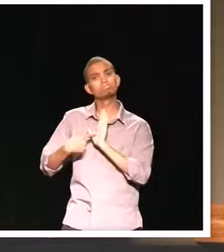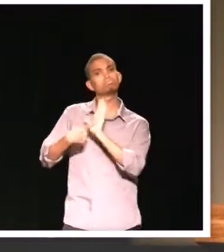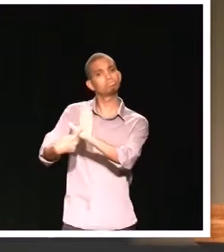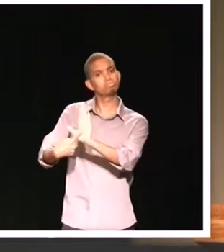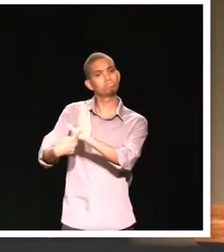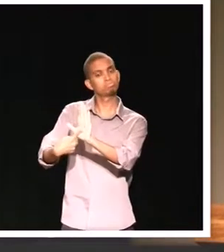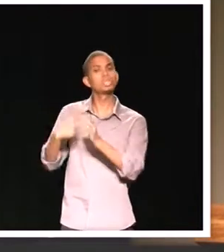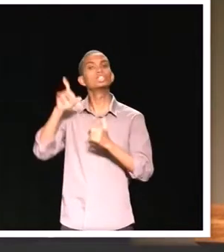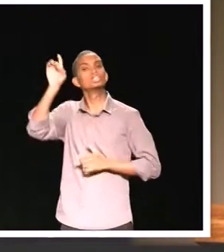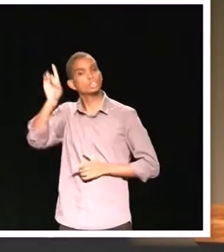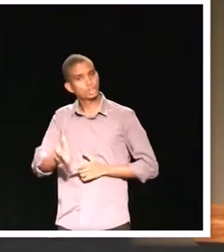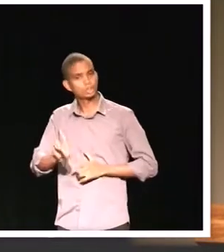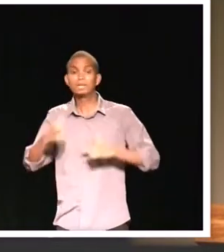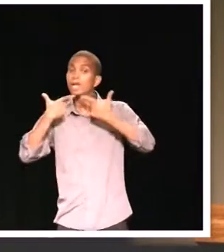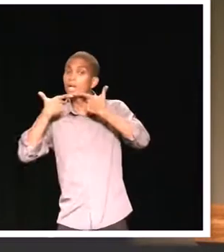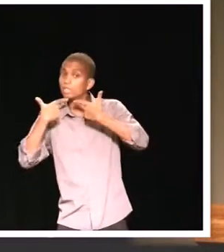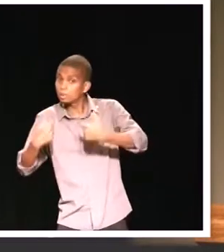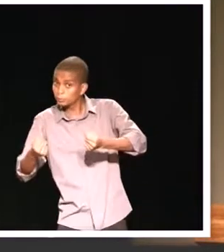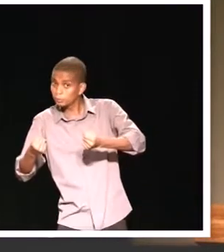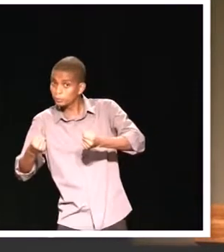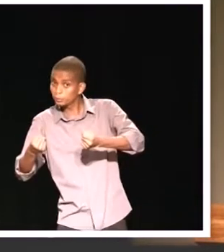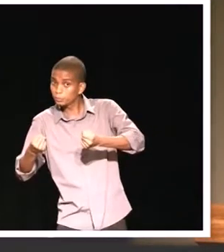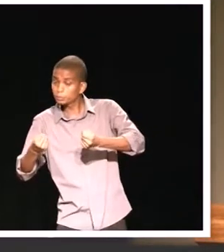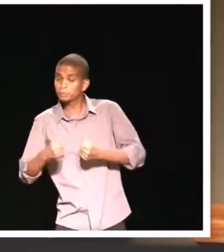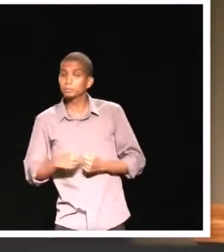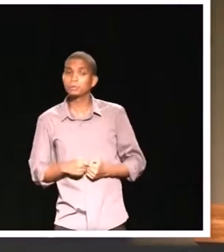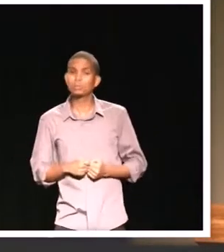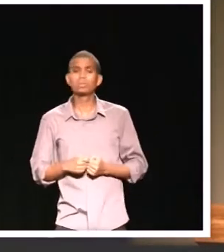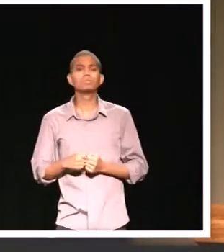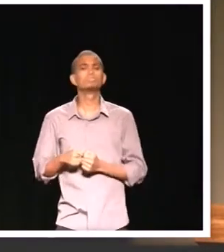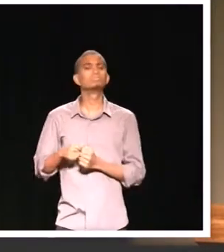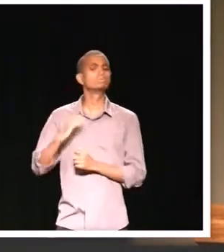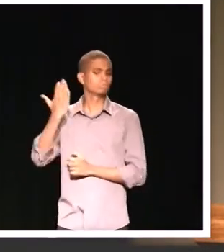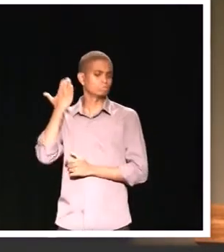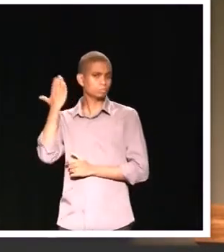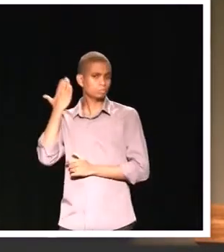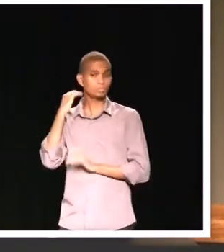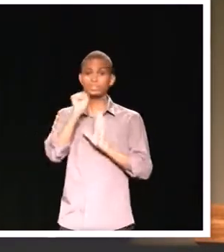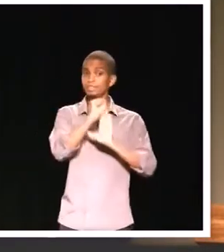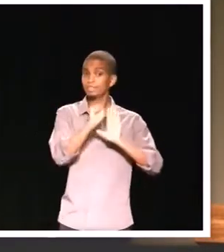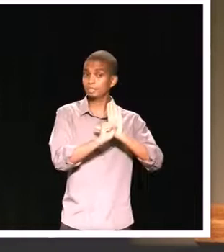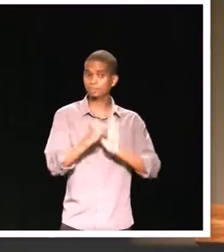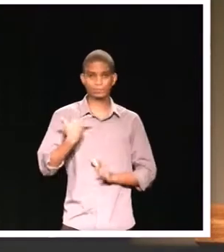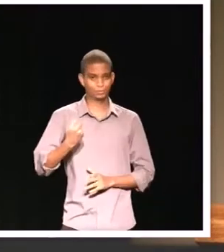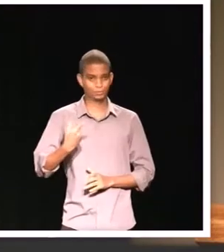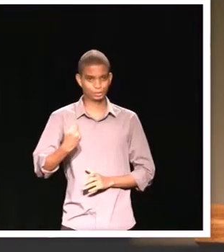direitos linguísticos em meados do século XX.